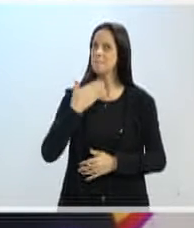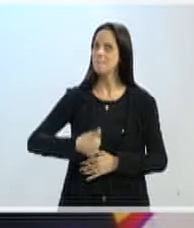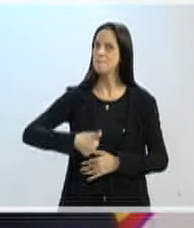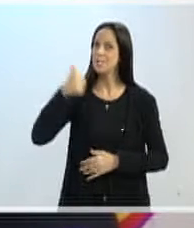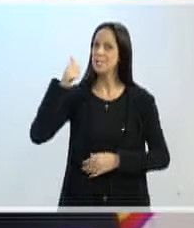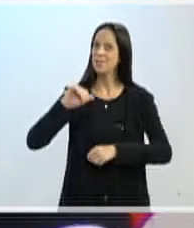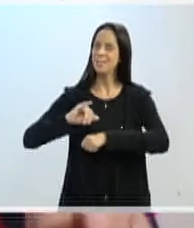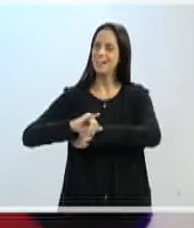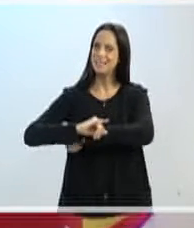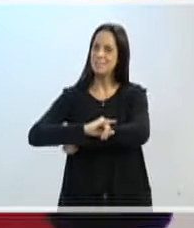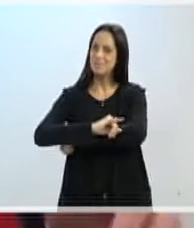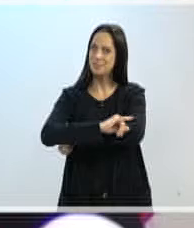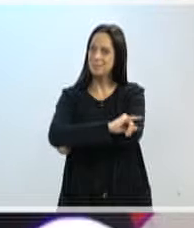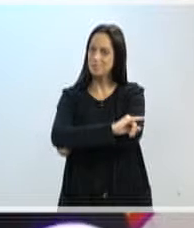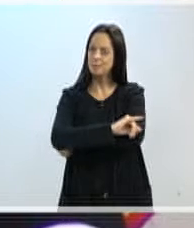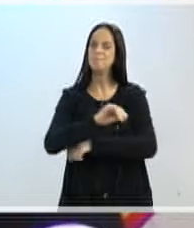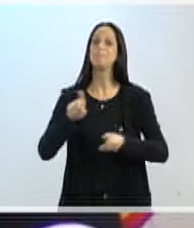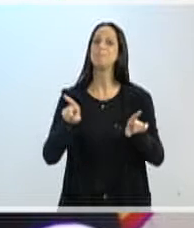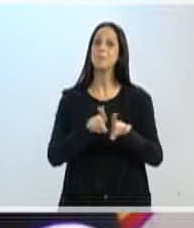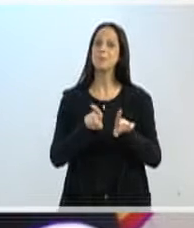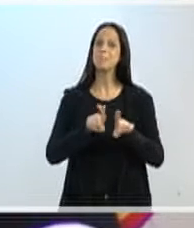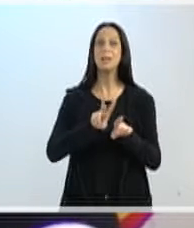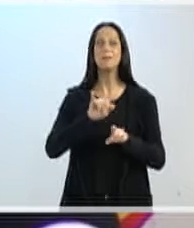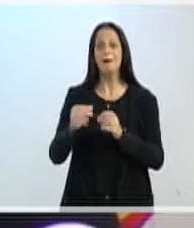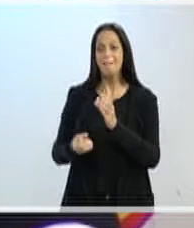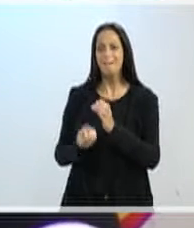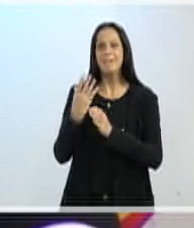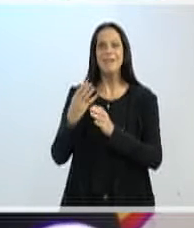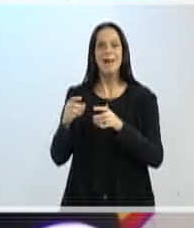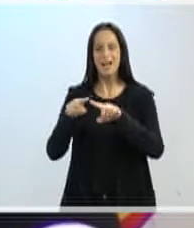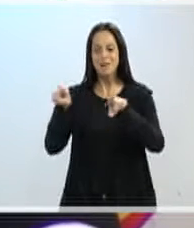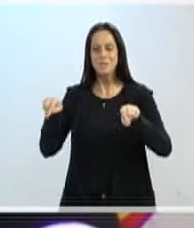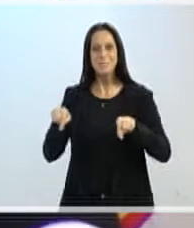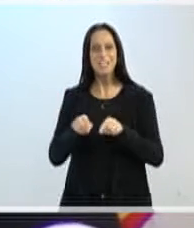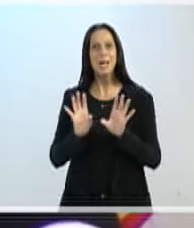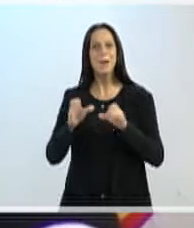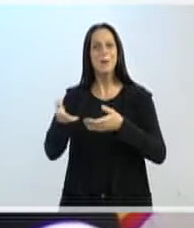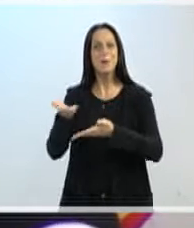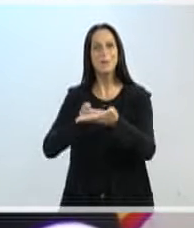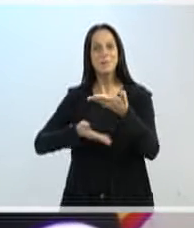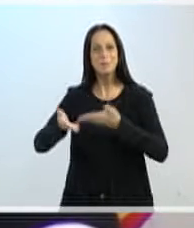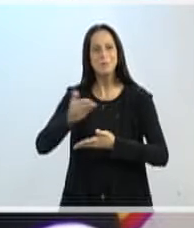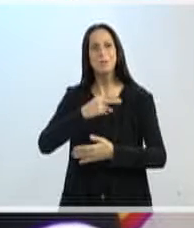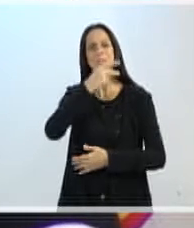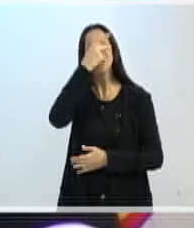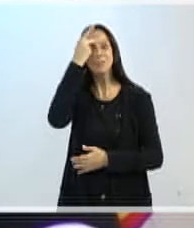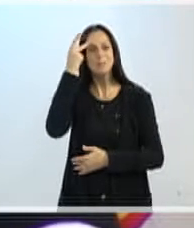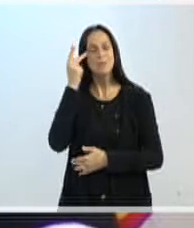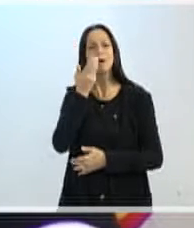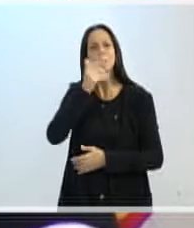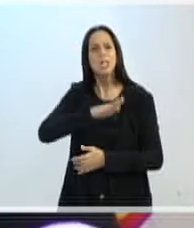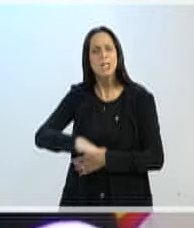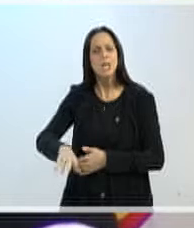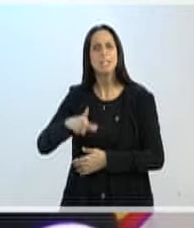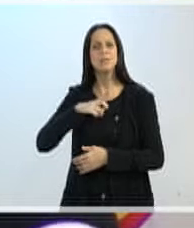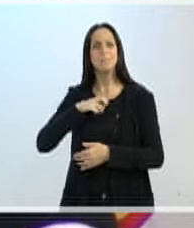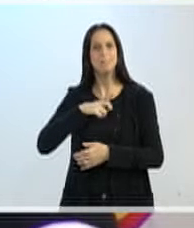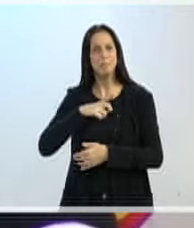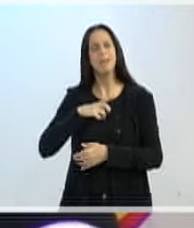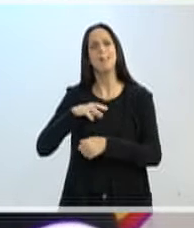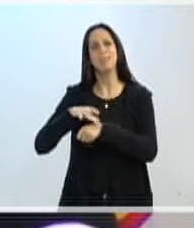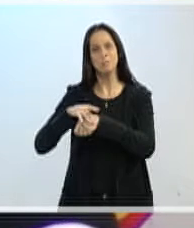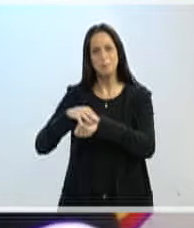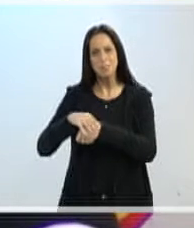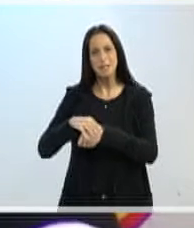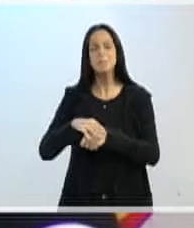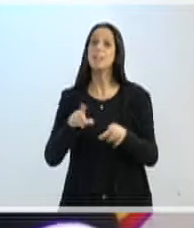infraestrutura, criação de espaços de convivência entre as crianças com neoplasia e humanização do hospital.